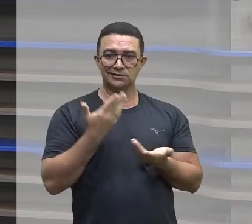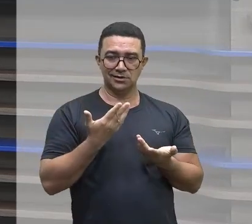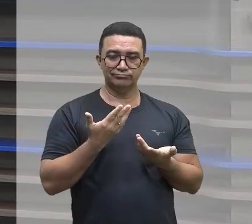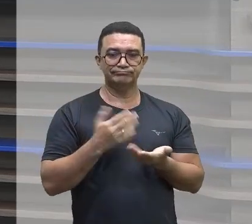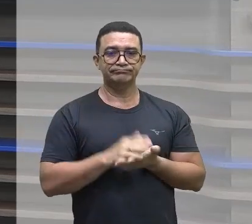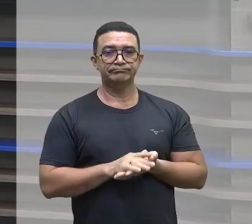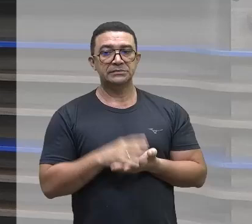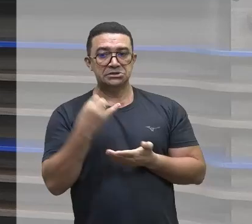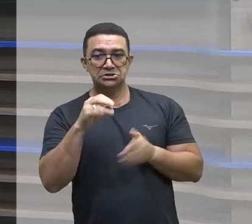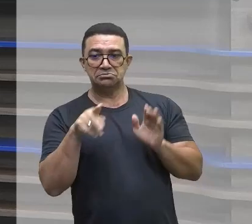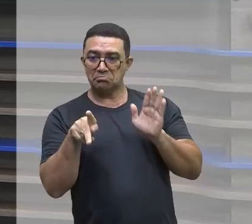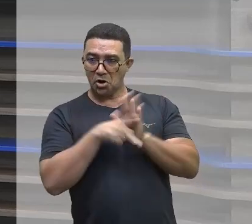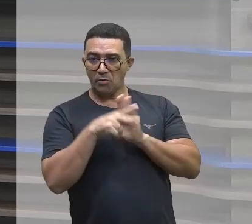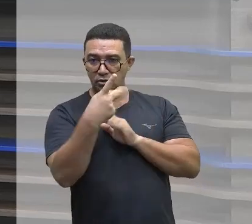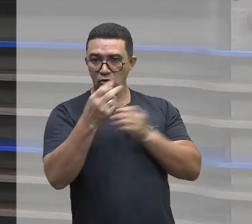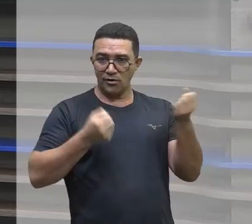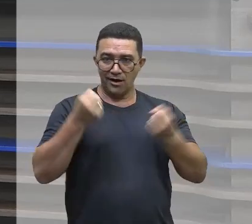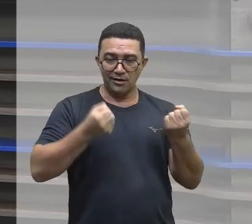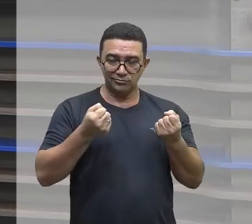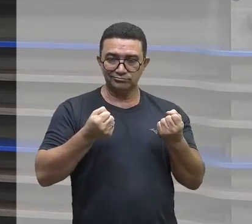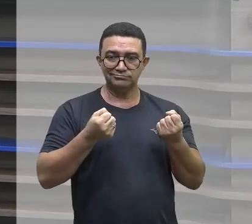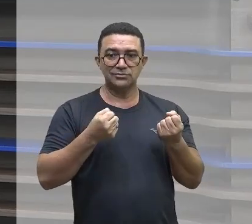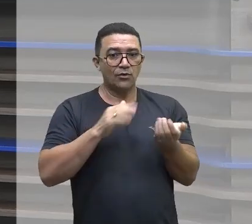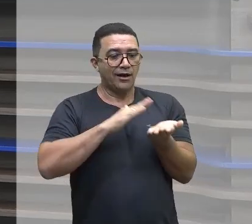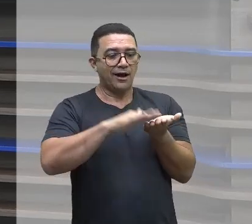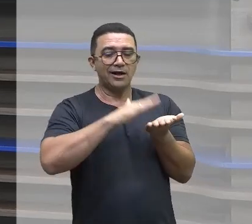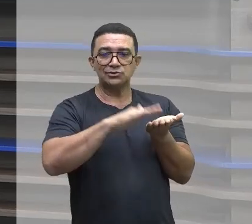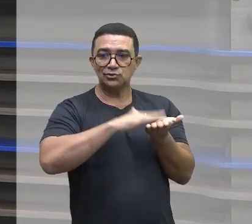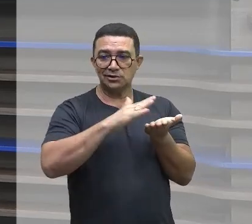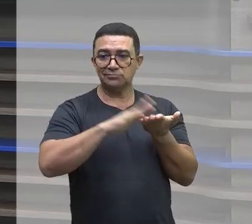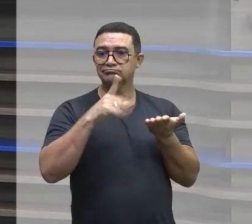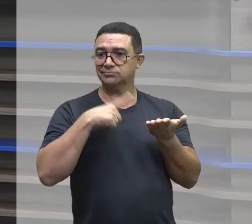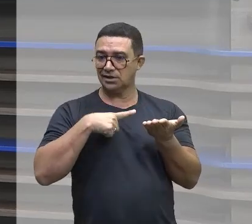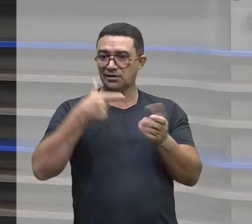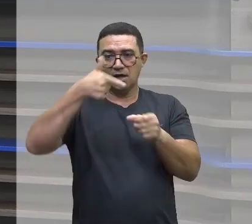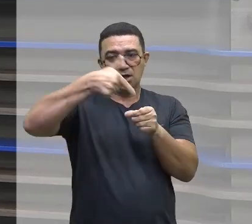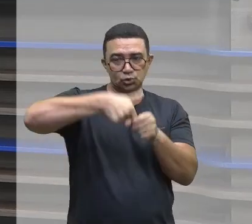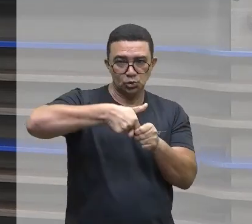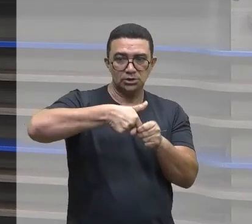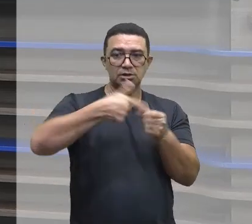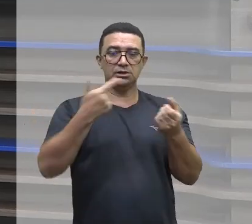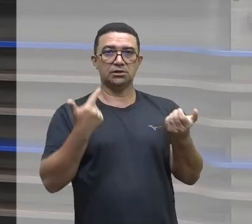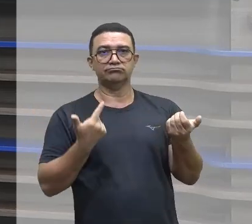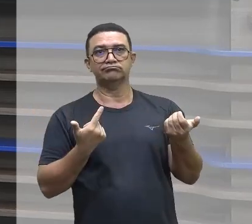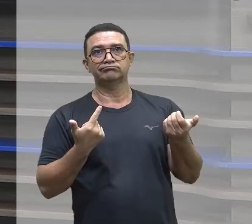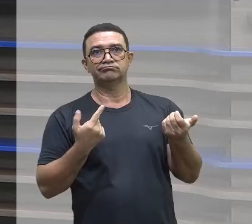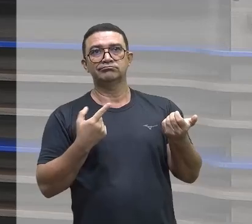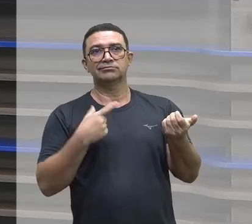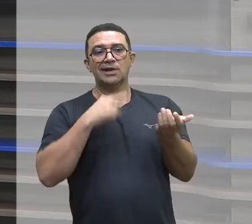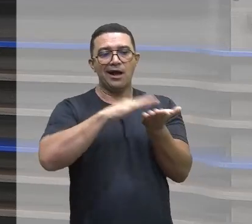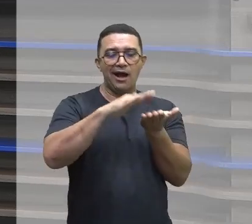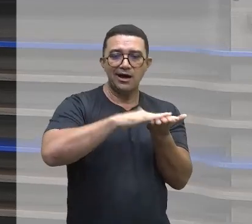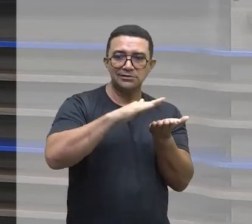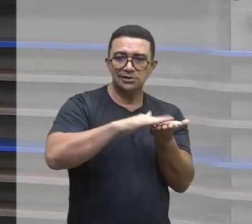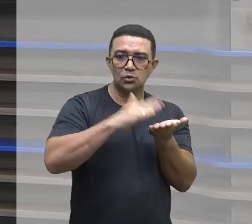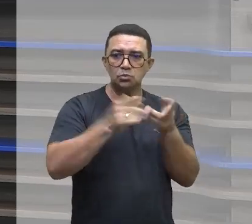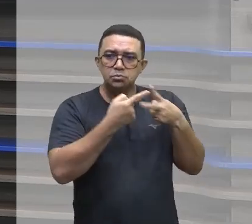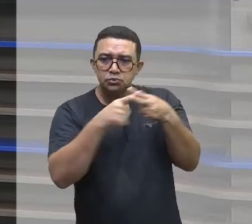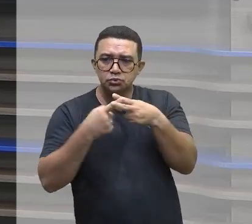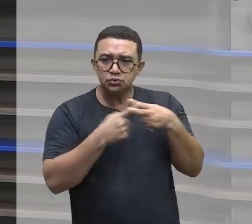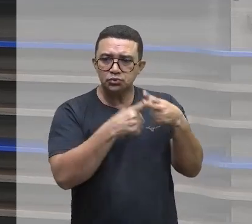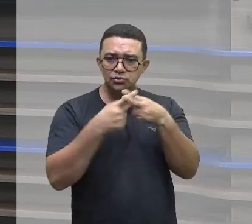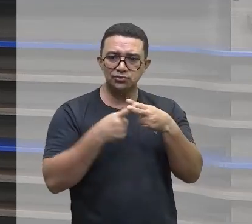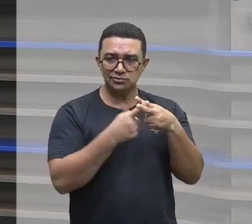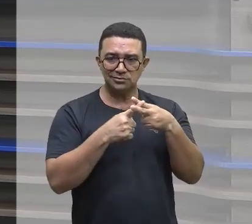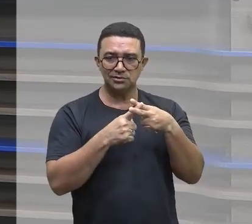transporte próprio. Quais são os gastos que você tem? Você tem gasto com combustível? Você tem gasto com manutenção?